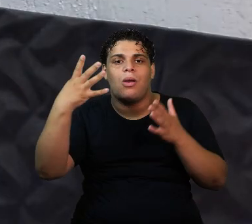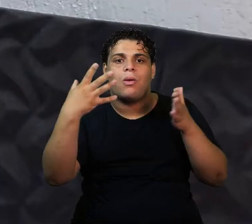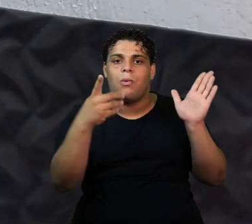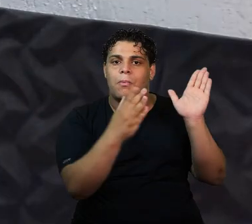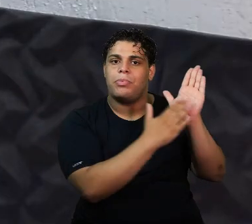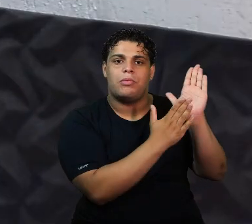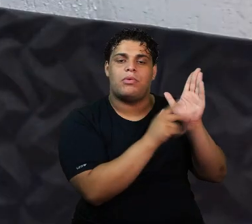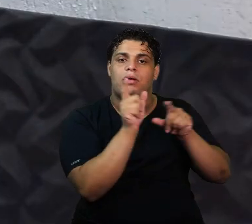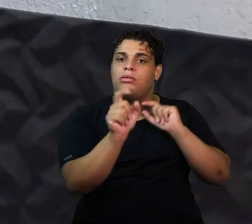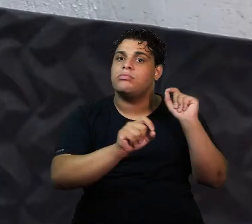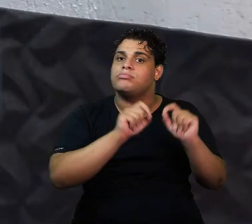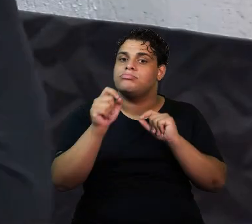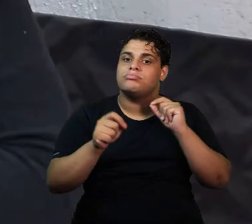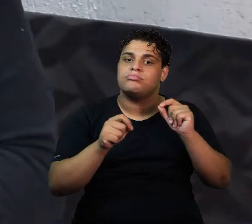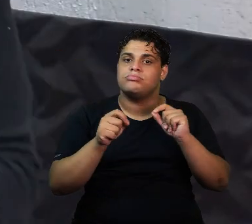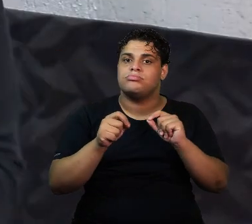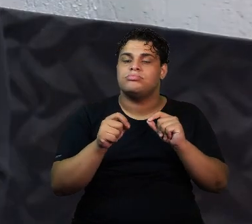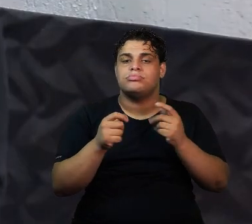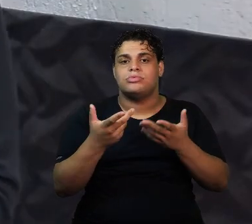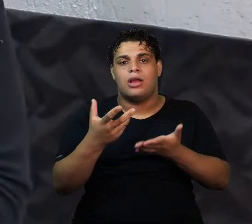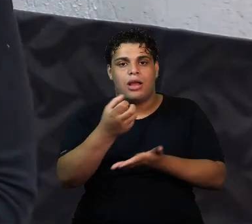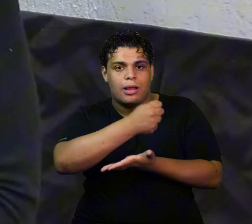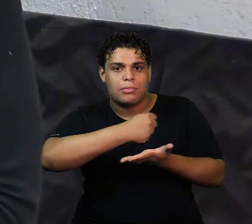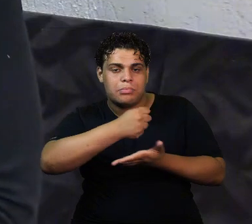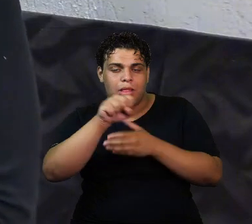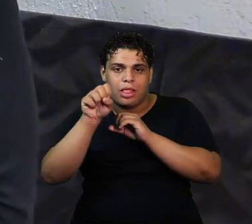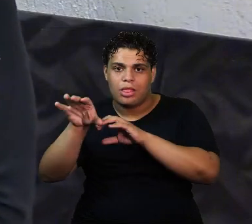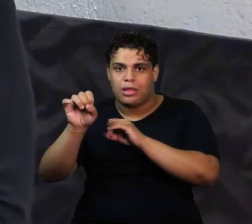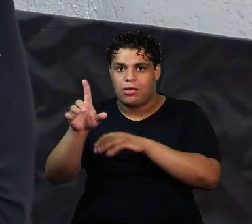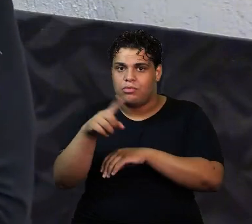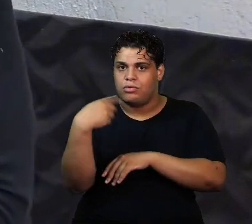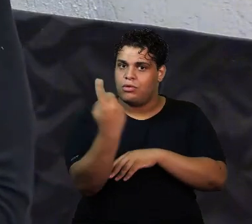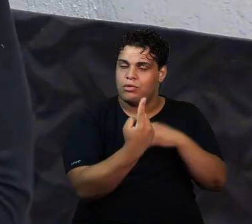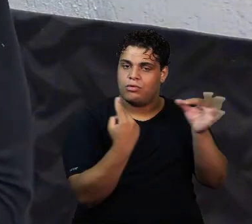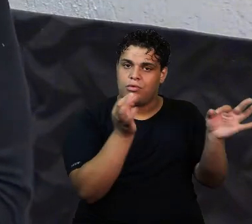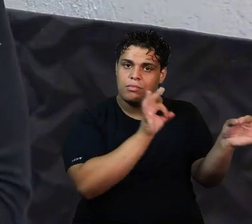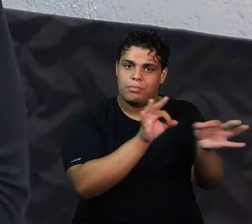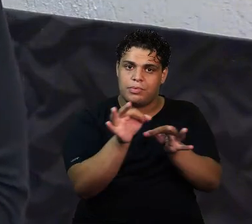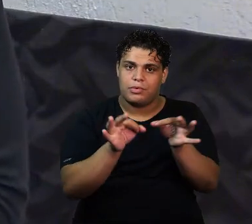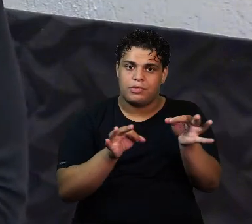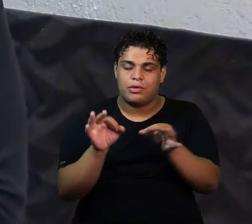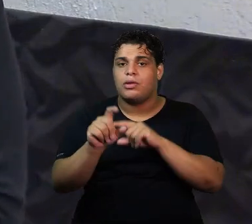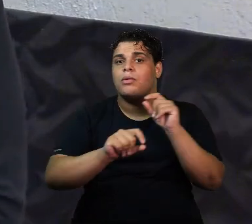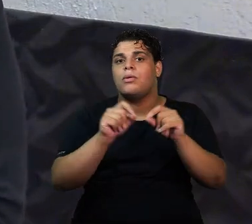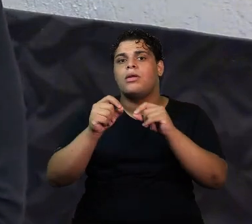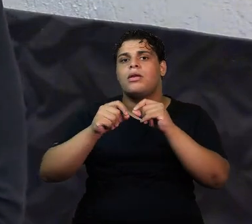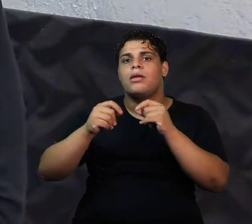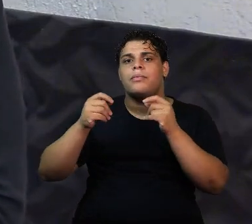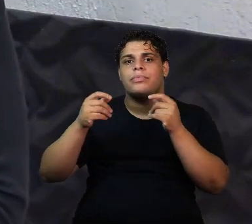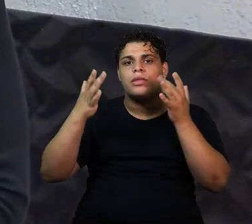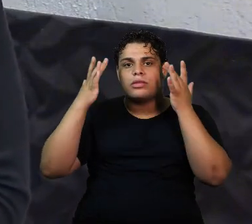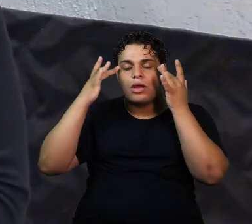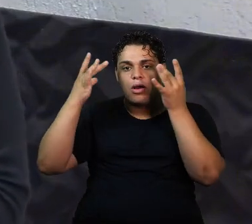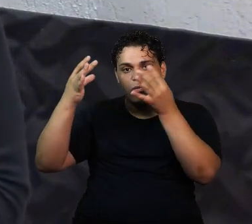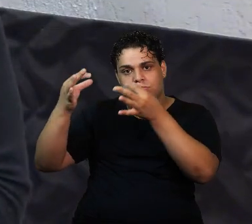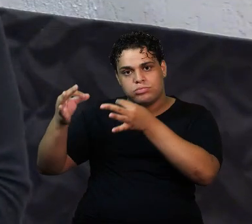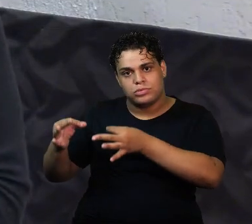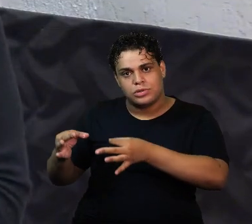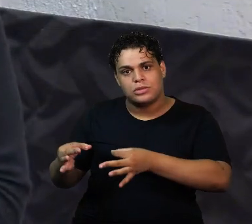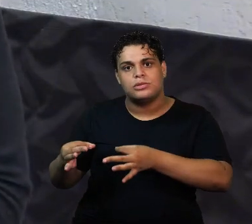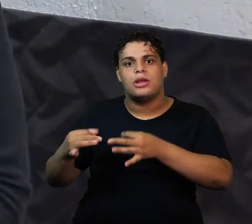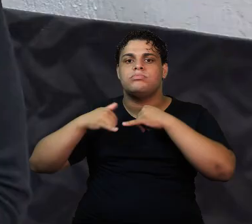de levar os pilares educacionais do nosso projeto, que são conscientização ambiental, inclusão social e